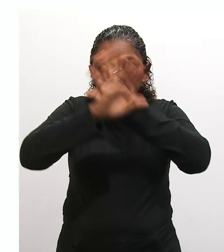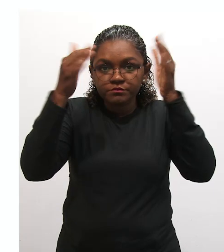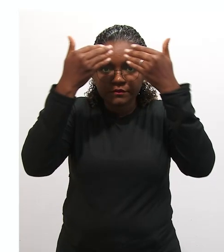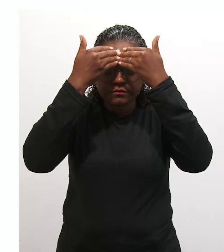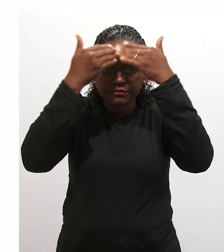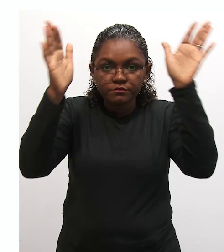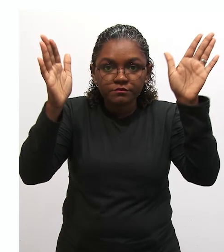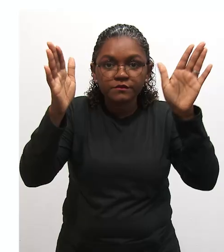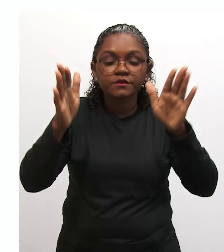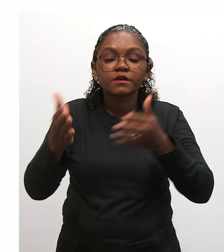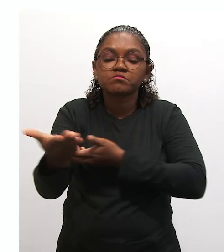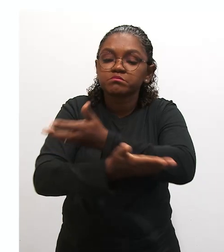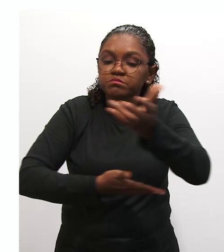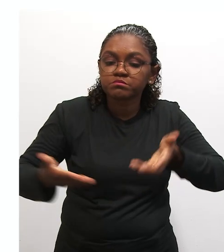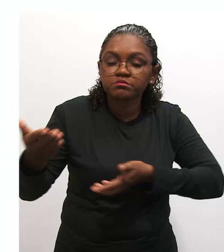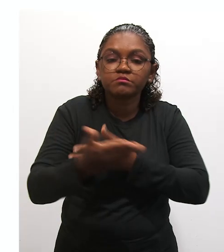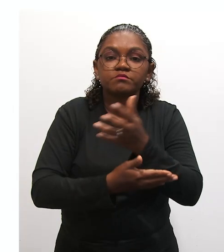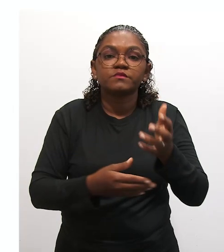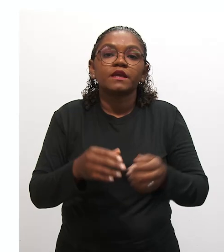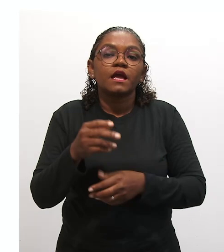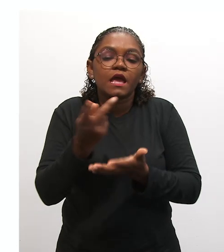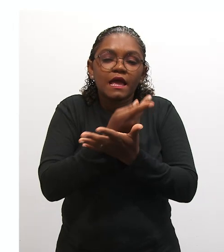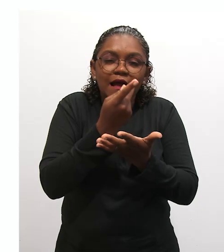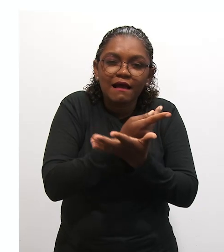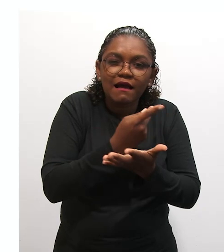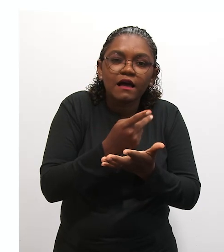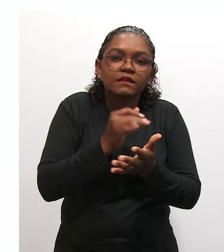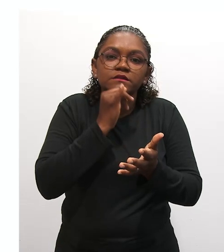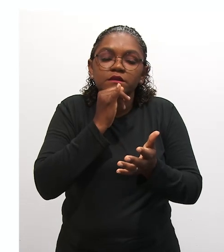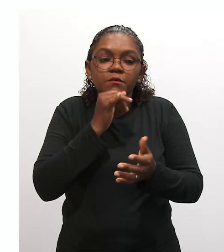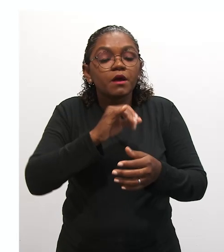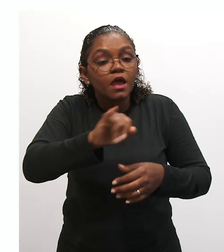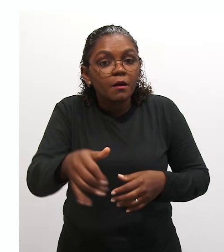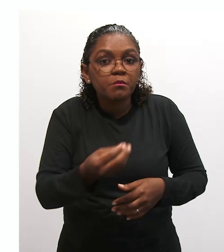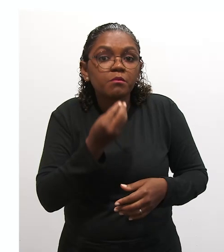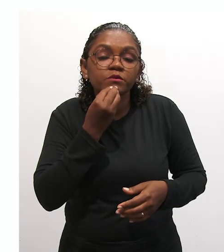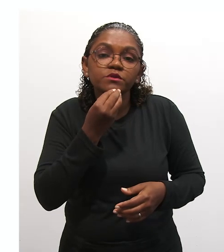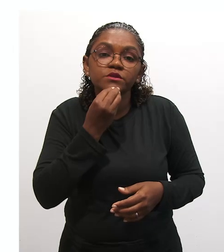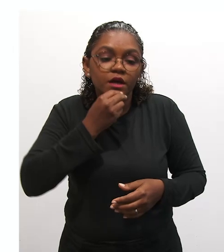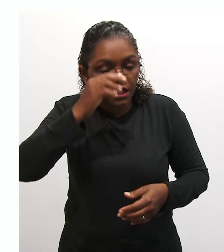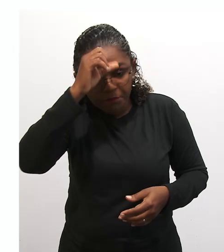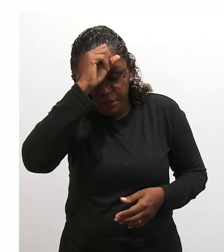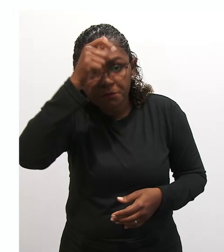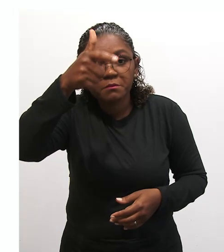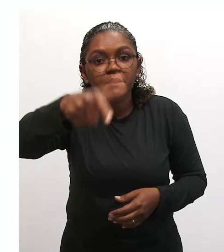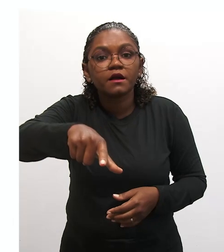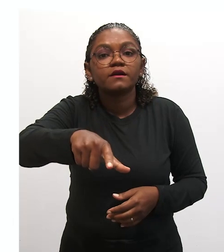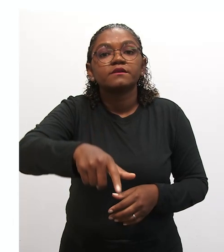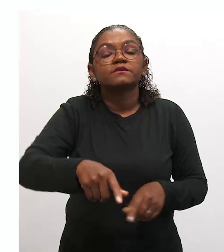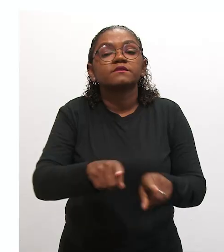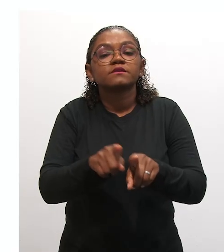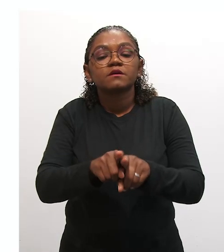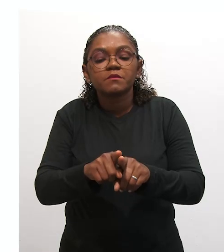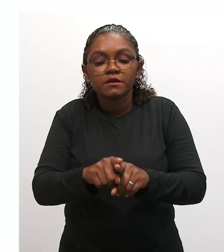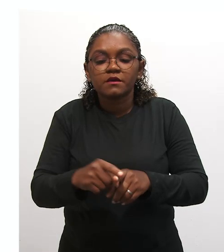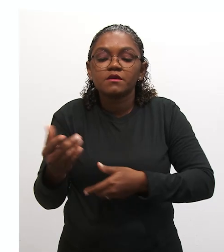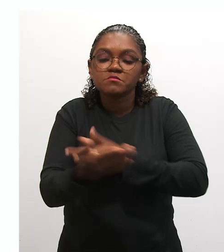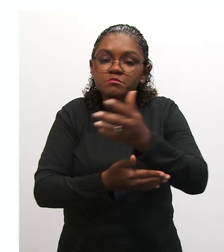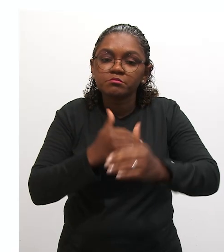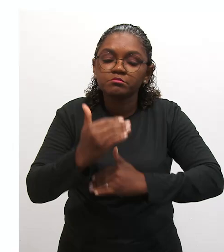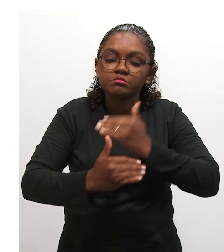e colaborativa, em que os erros são oportunidade de aprendizagem, promovendo a melhoria contínua e